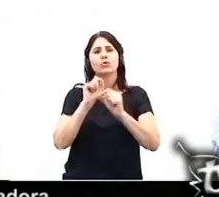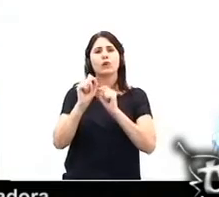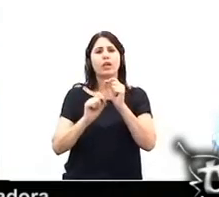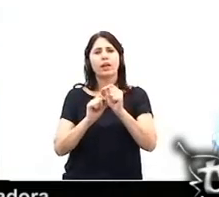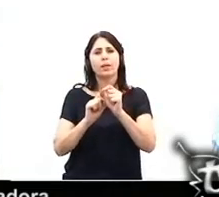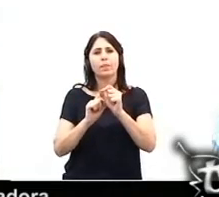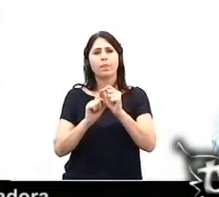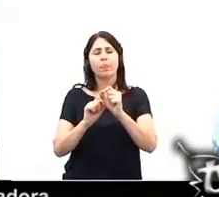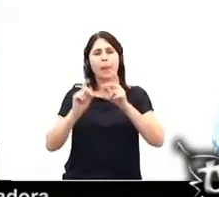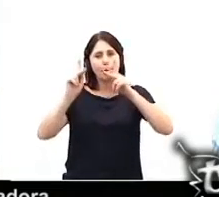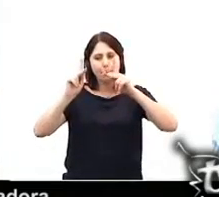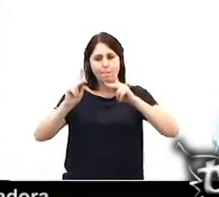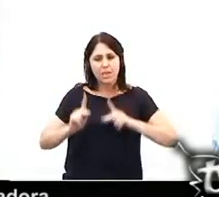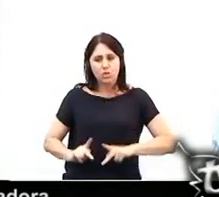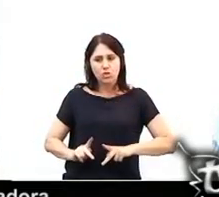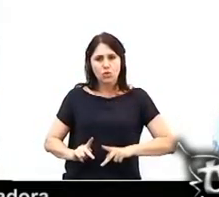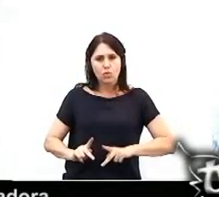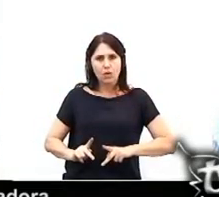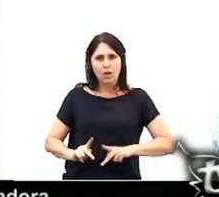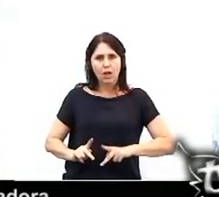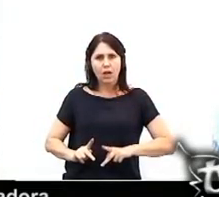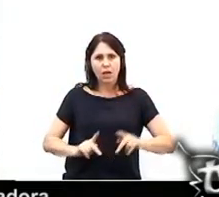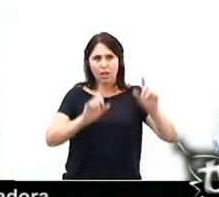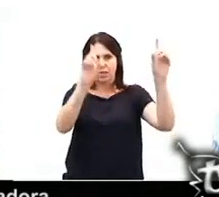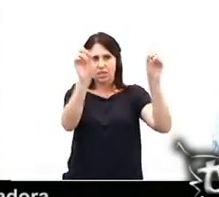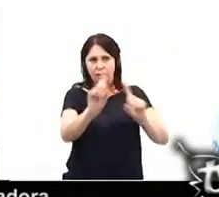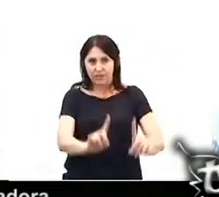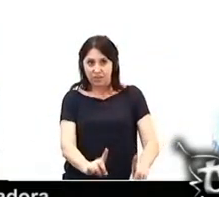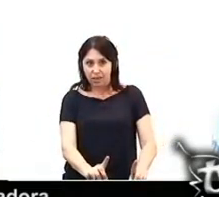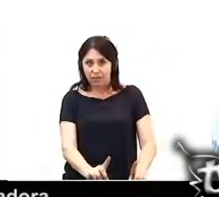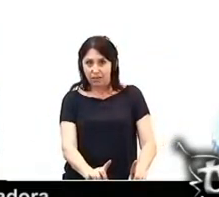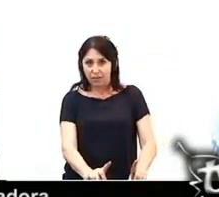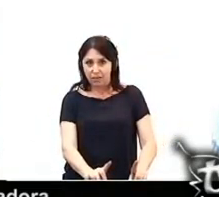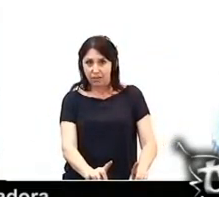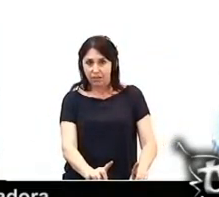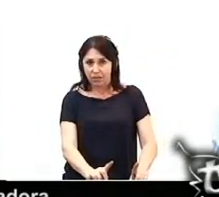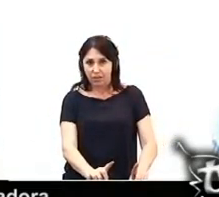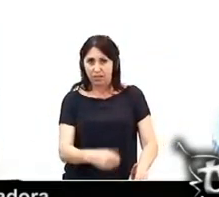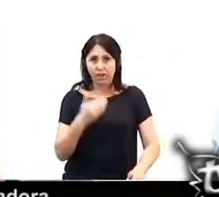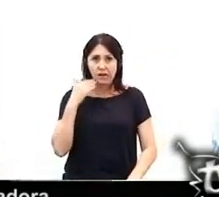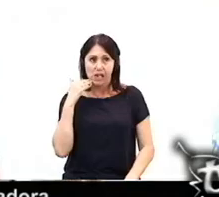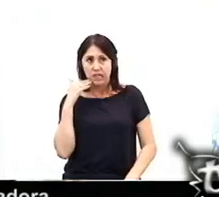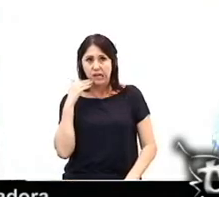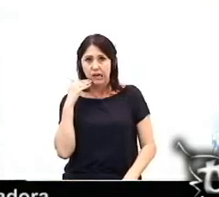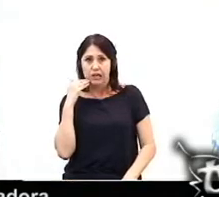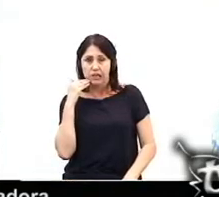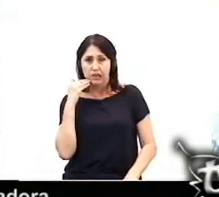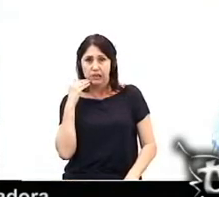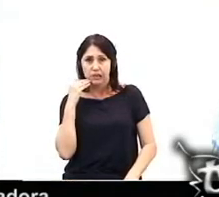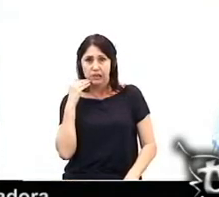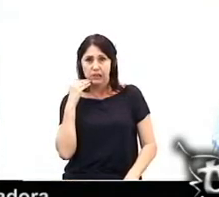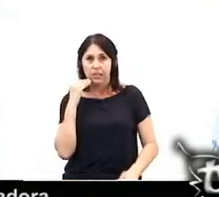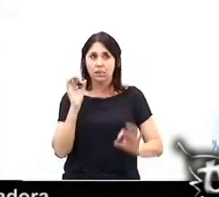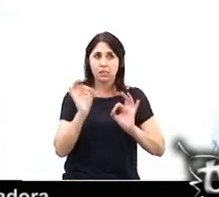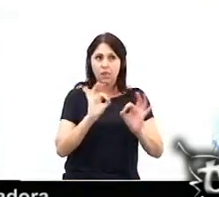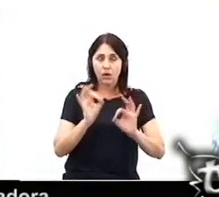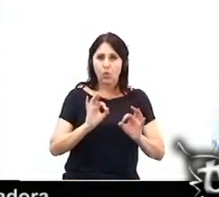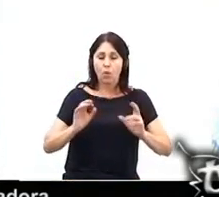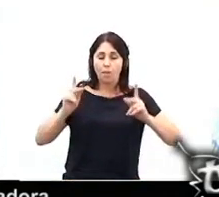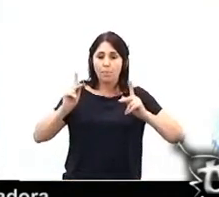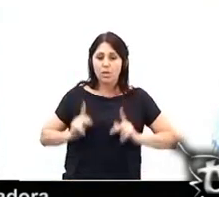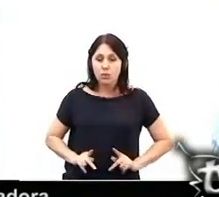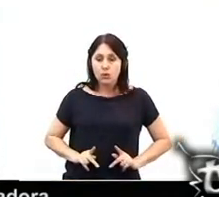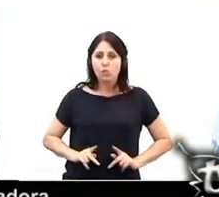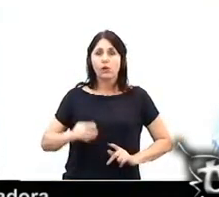constitucionalmente, né, ratificou a Convenção da ONU, que diz o seguinte, mais ou menos assim, que pessoa com deficiência